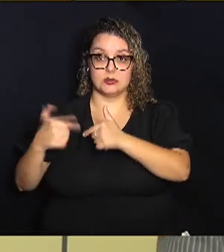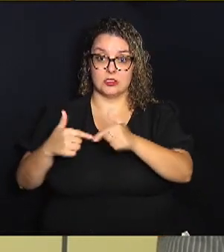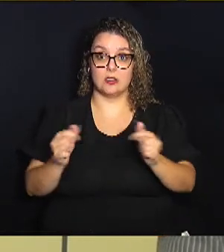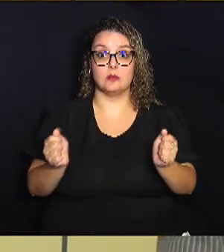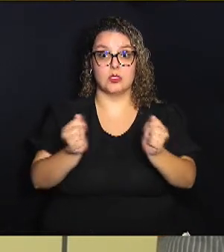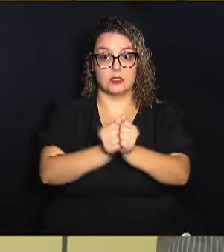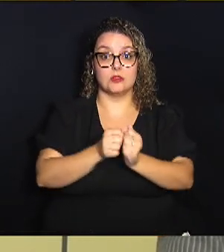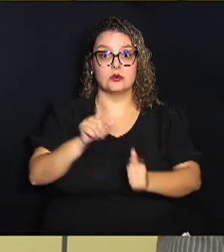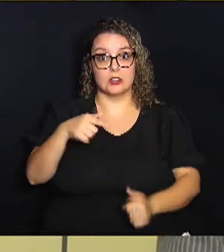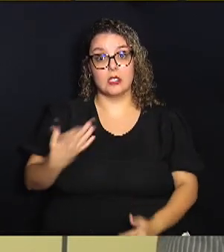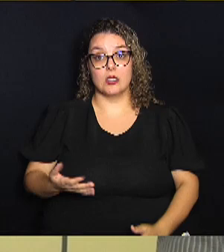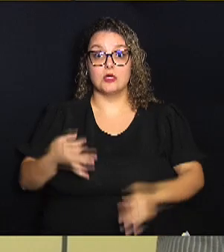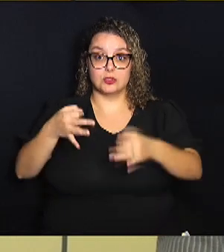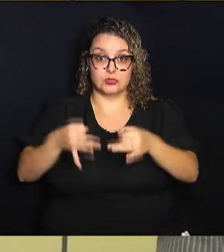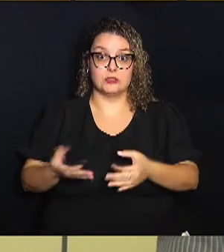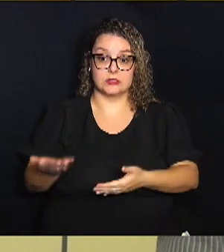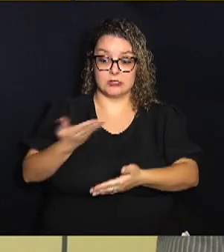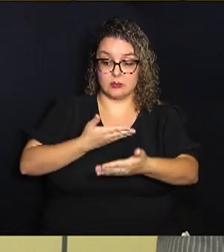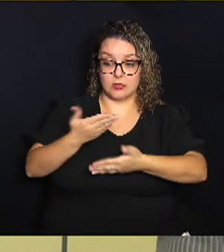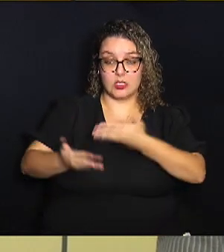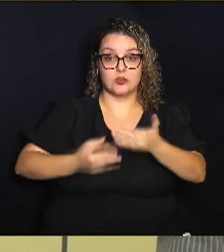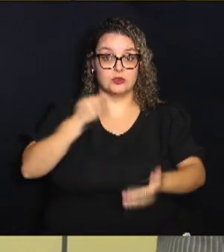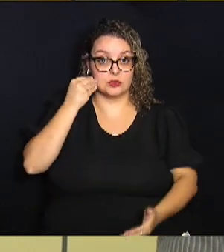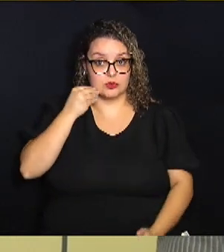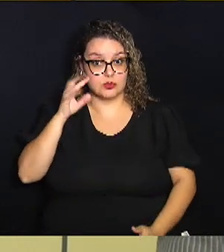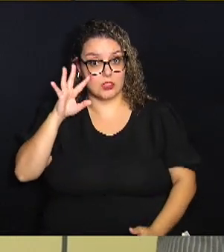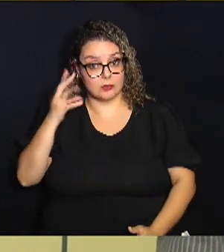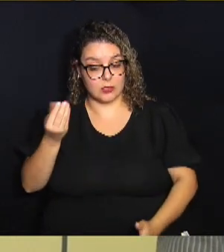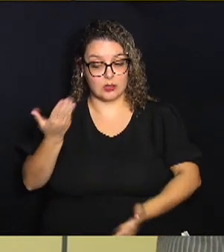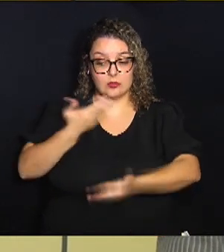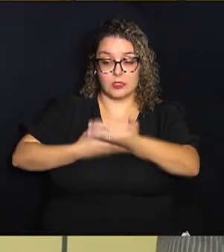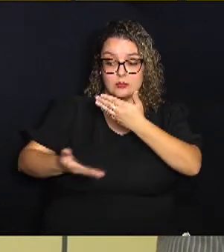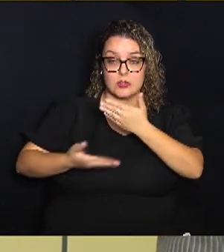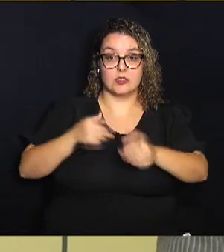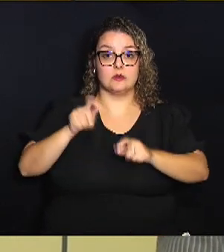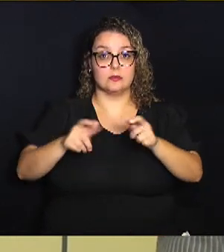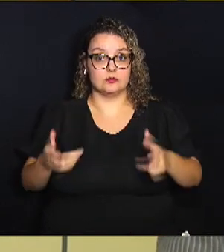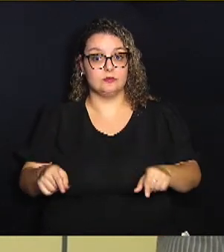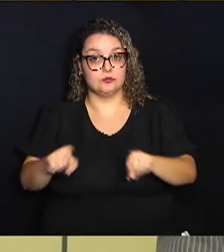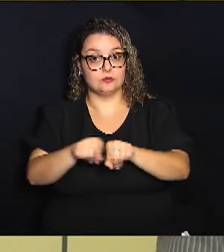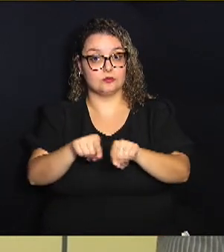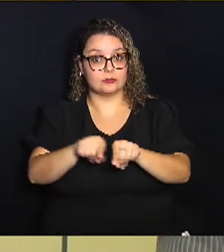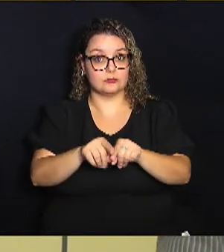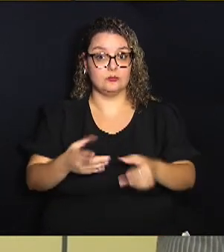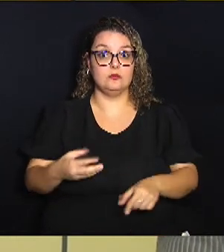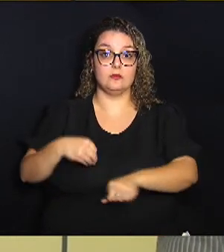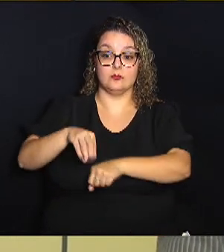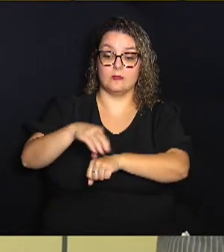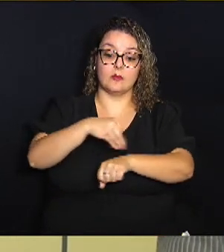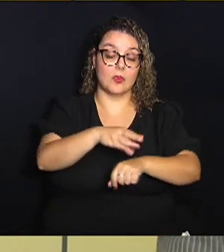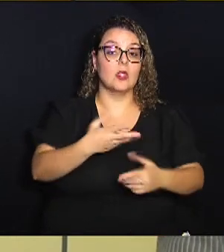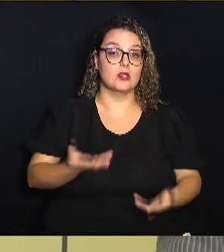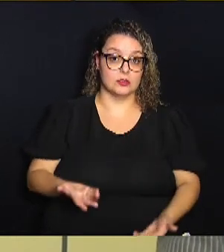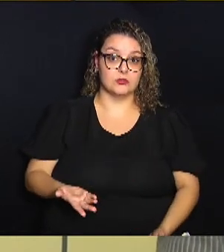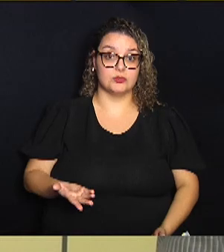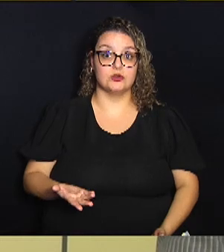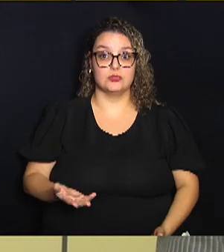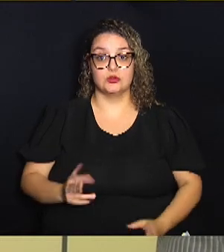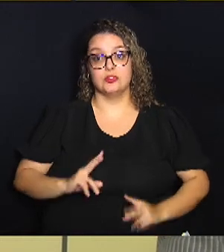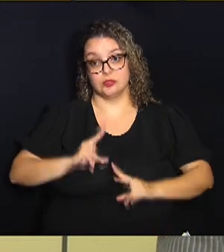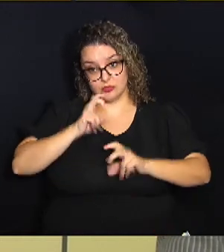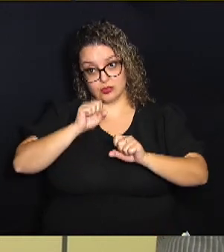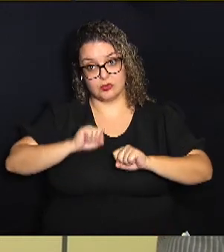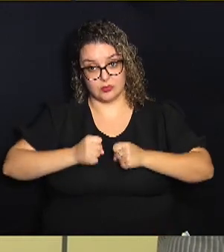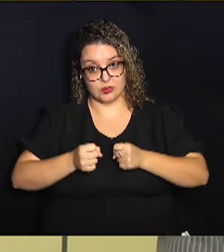conjunto, é justamente essa troca, tanto a troca de conhecimento entre as pessoas, mas também a indicação, né, e o fortalecimento